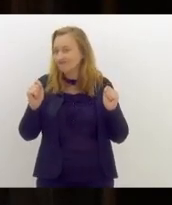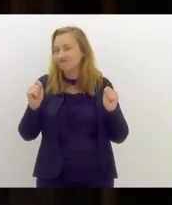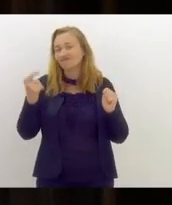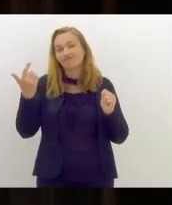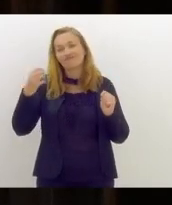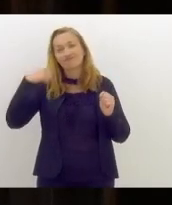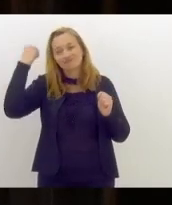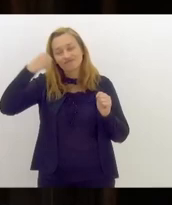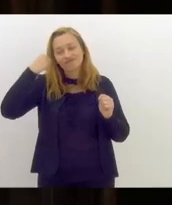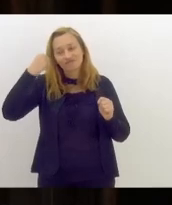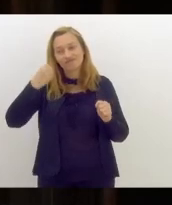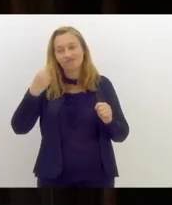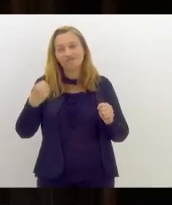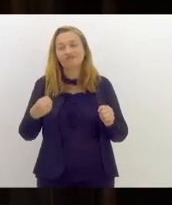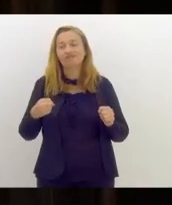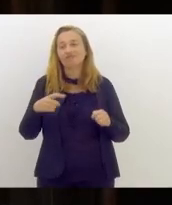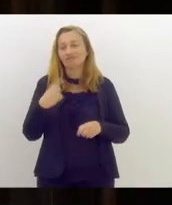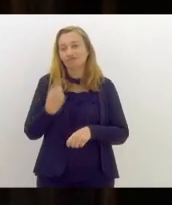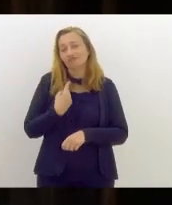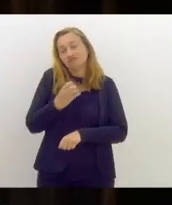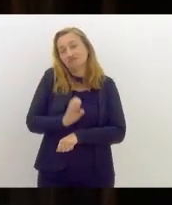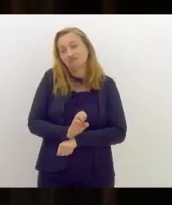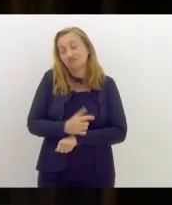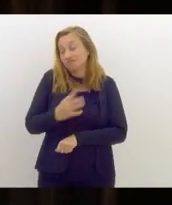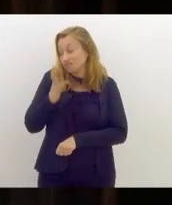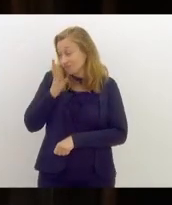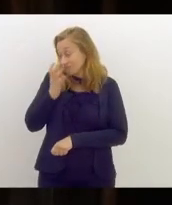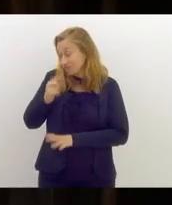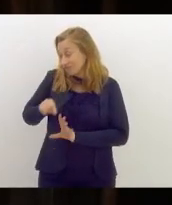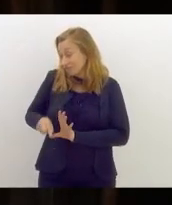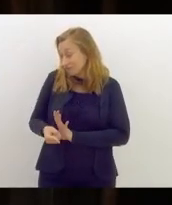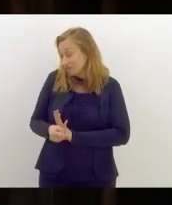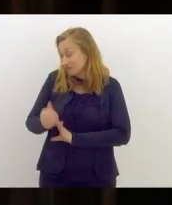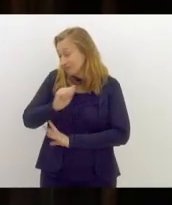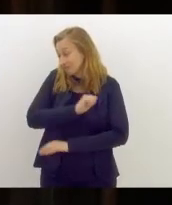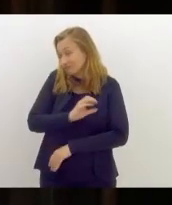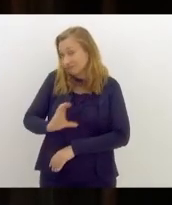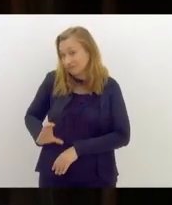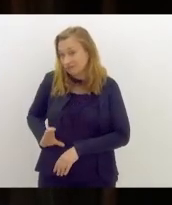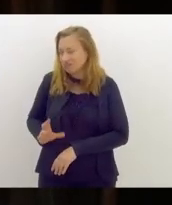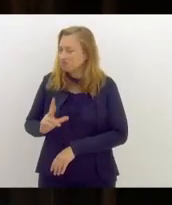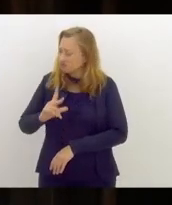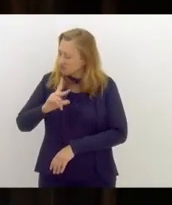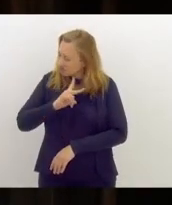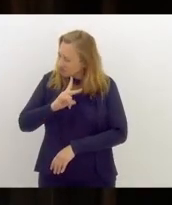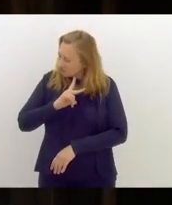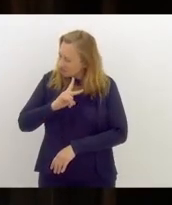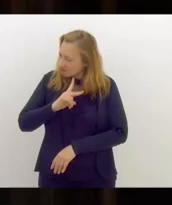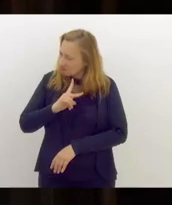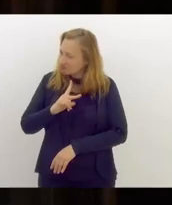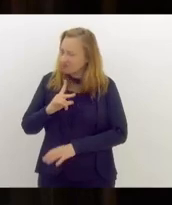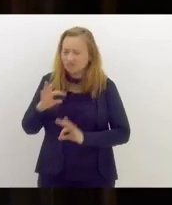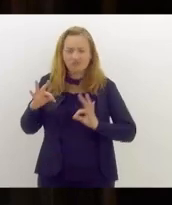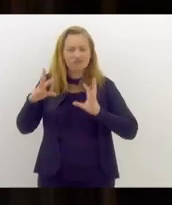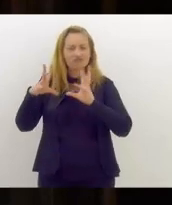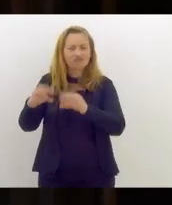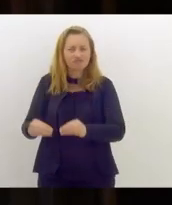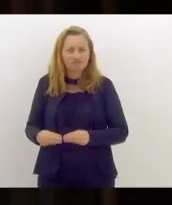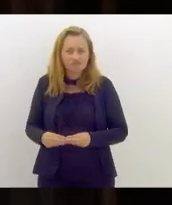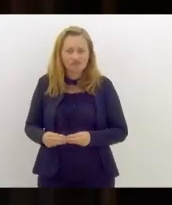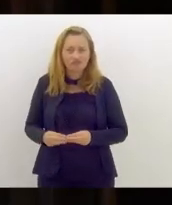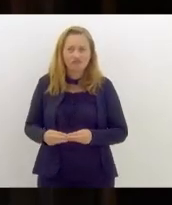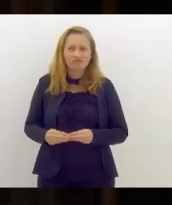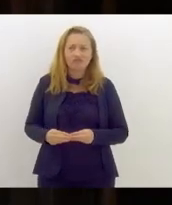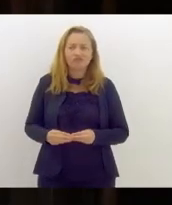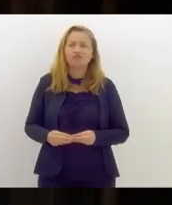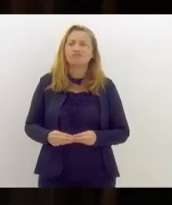senador do nosso Estado Eu Sou um admirador profundo do André pessoalmente ponto de vista do caráter do ponto de vista do Espírito